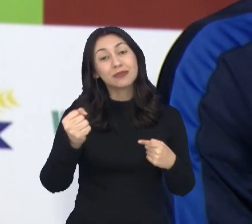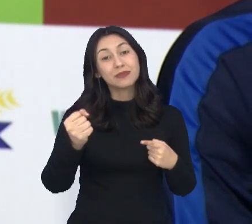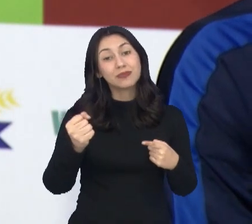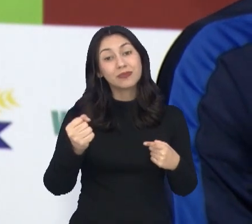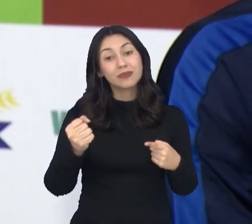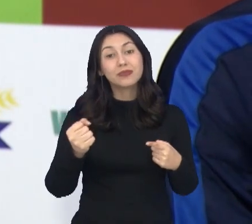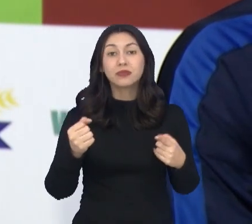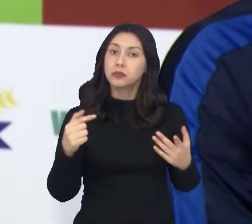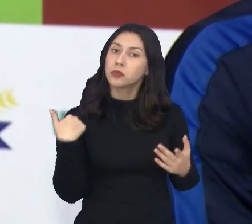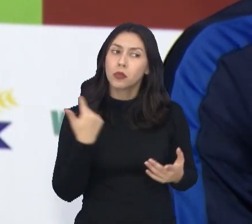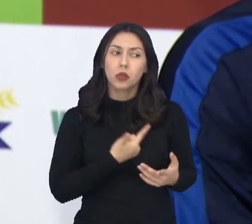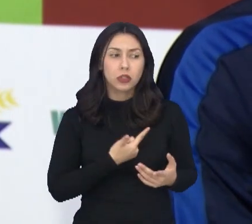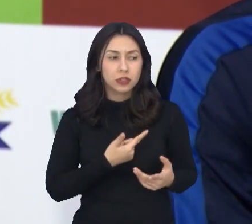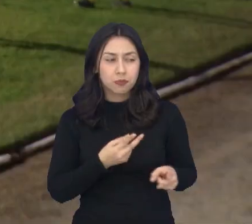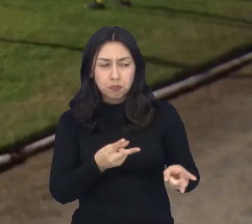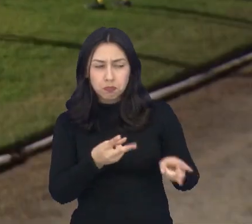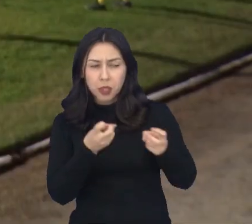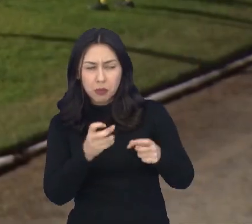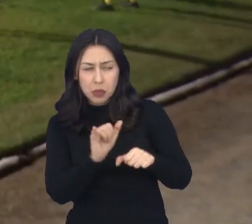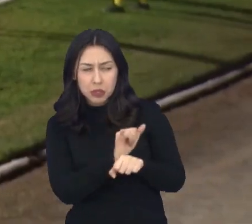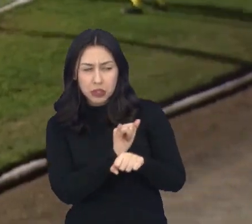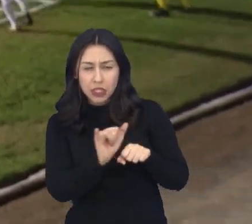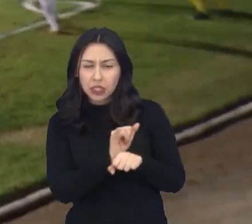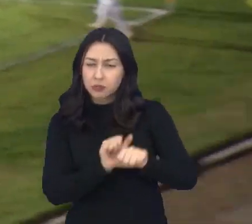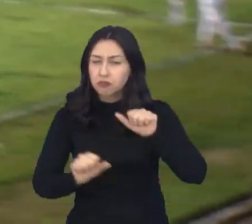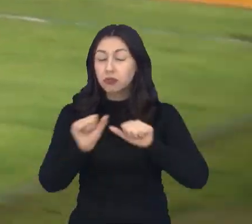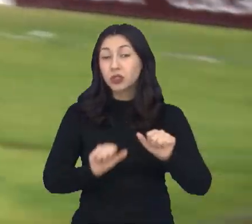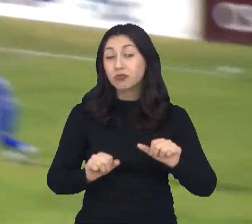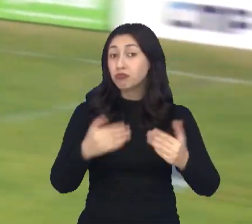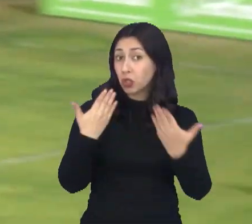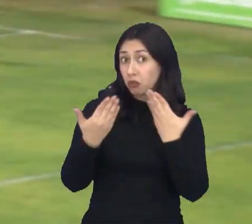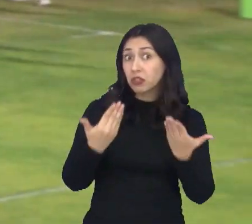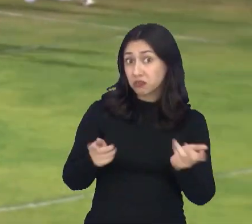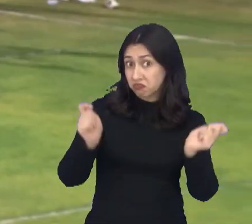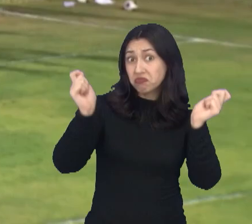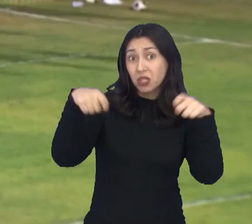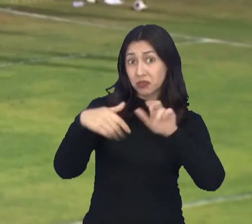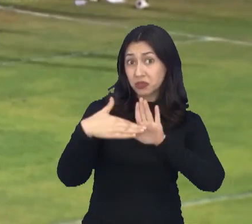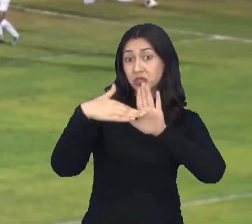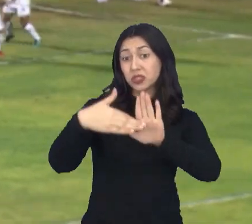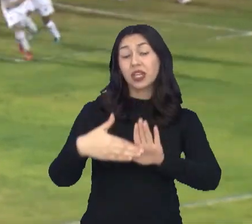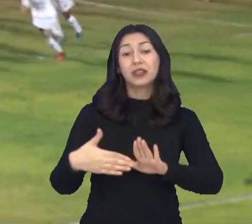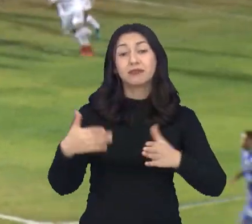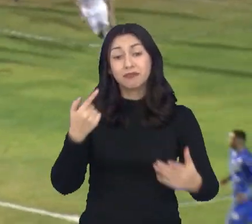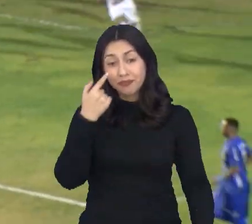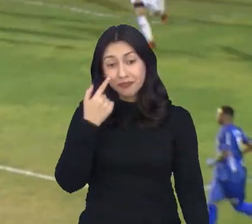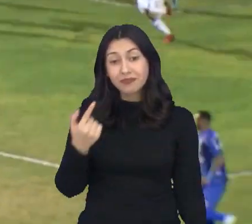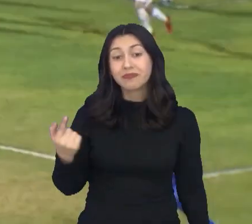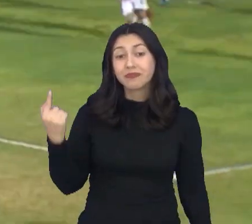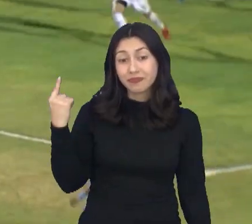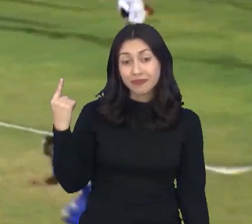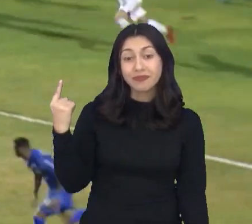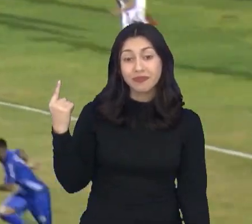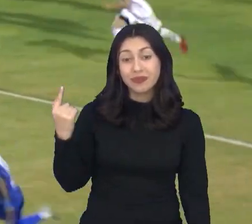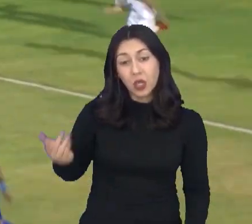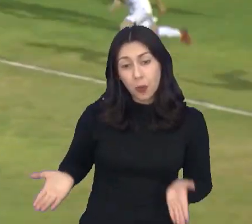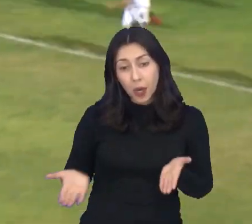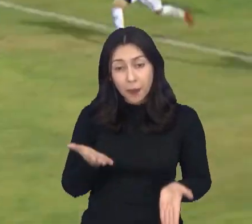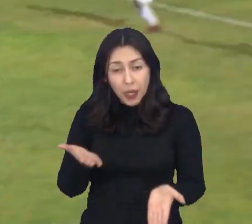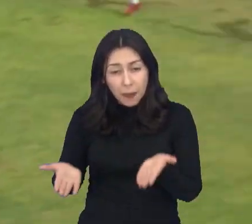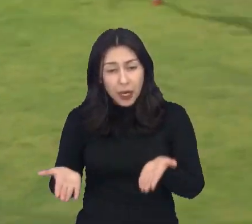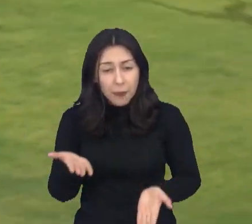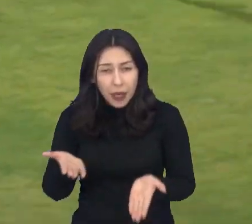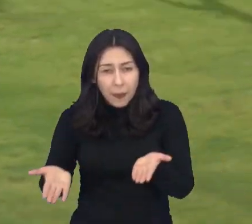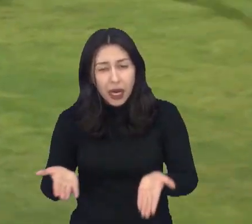Usamos a arma que eles estavam usando no primeiro tempo. E a conversa funcionou. Na furada de Vitão, Nicolas recuperou e partiu do campo